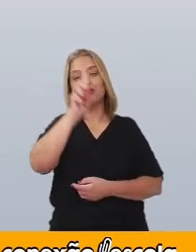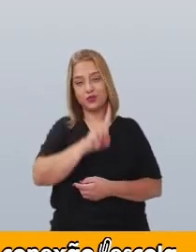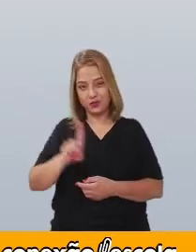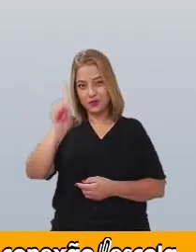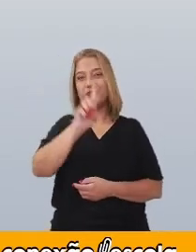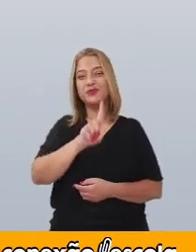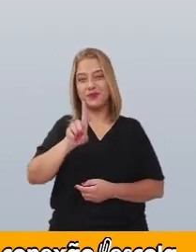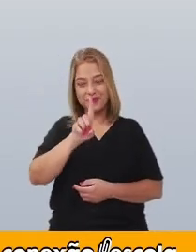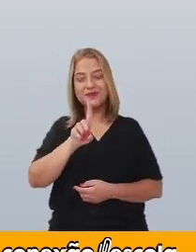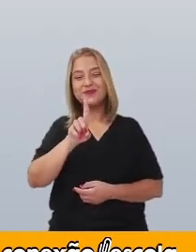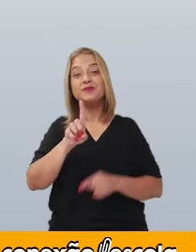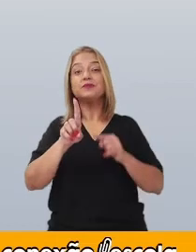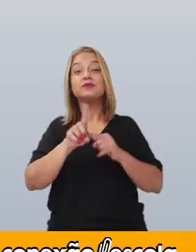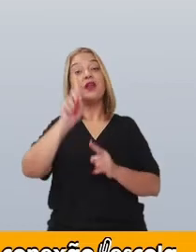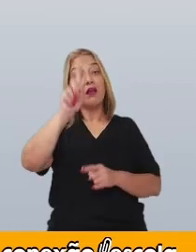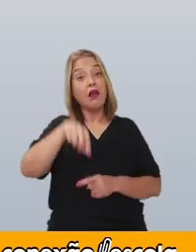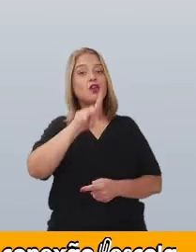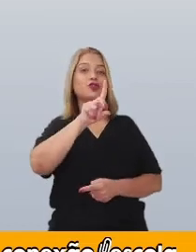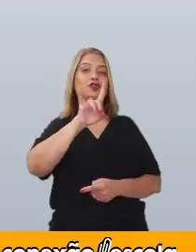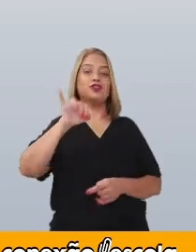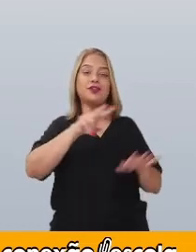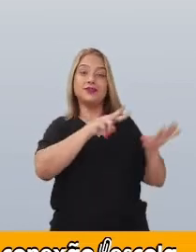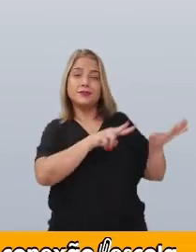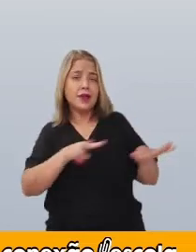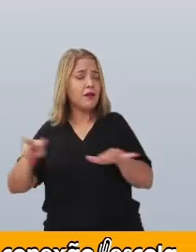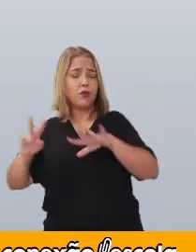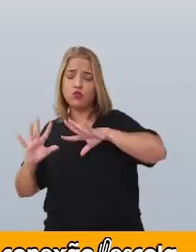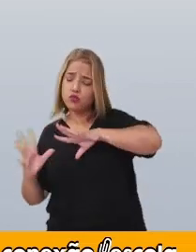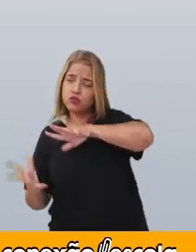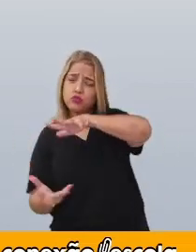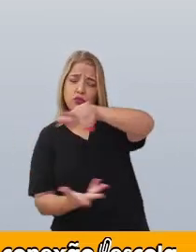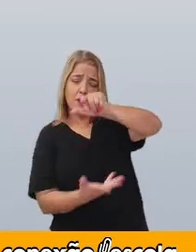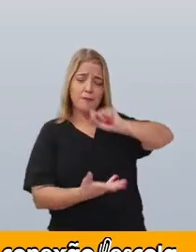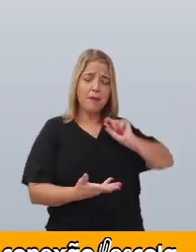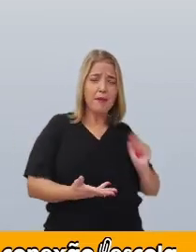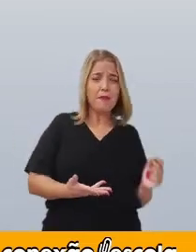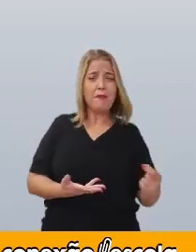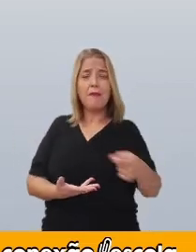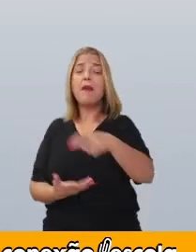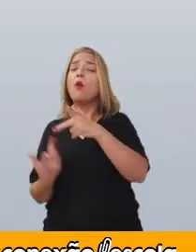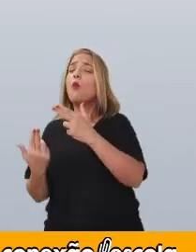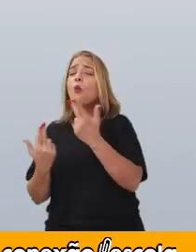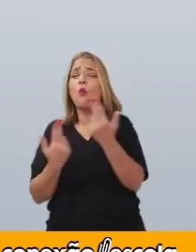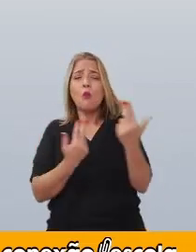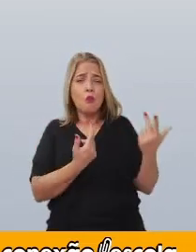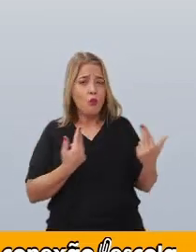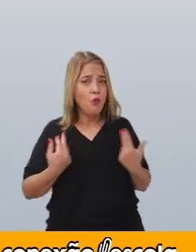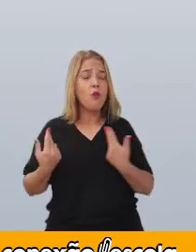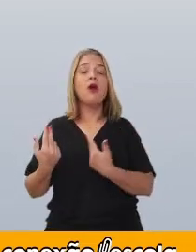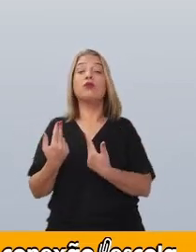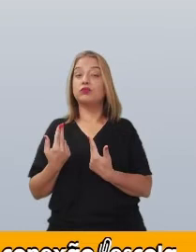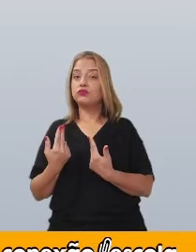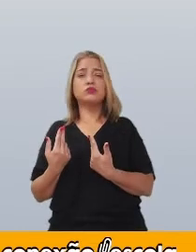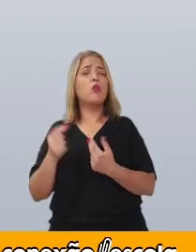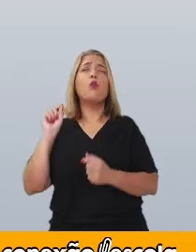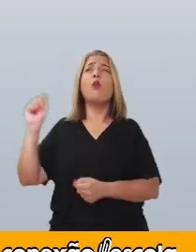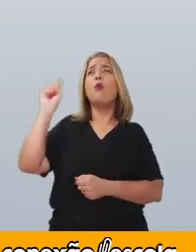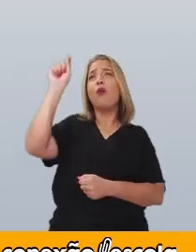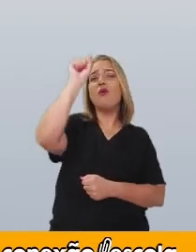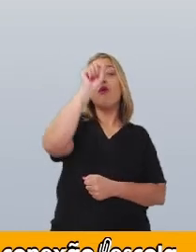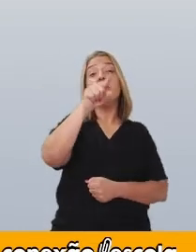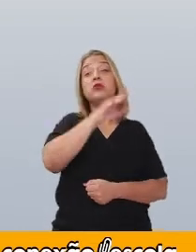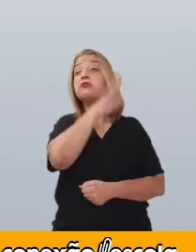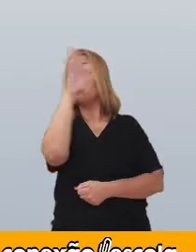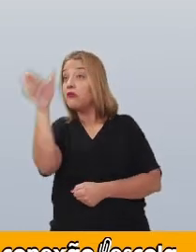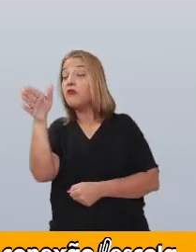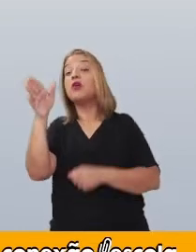e domingo. São dias da semana em todo o mundo. Como eu disse para vocês, em qualquer lugar do mundo, os